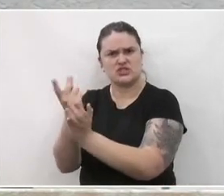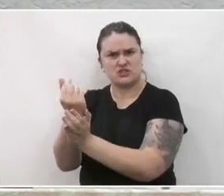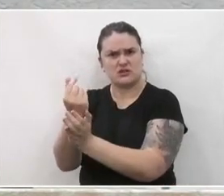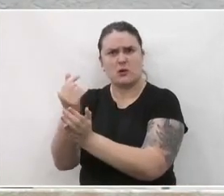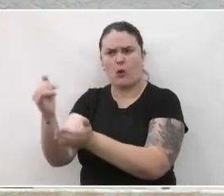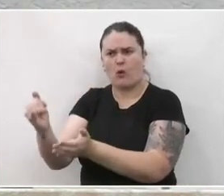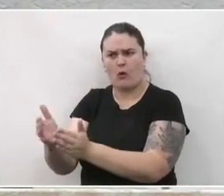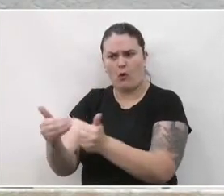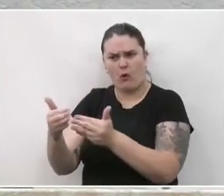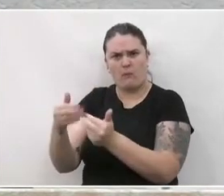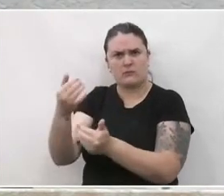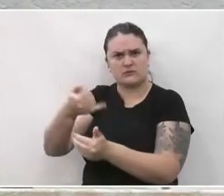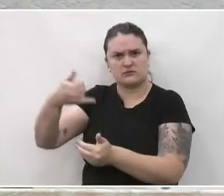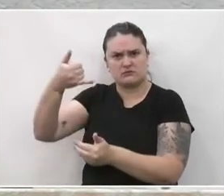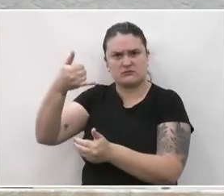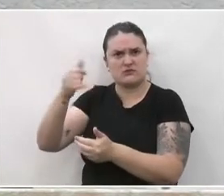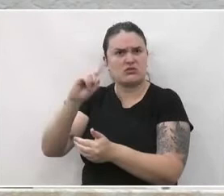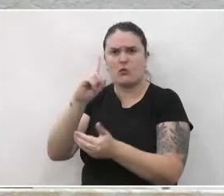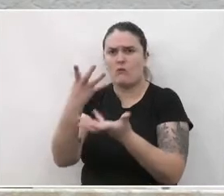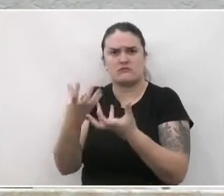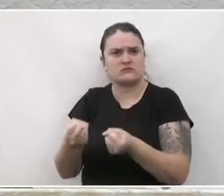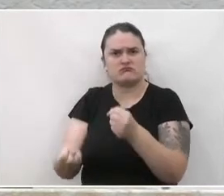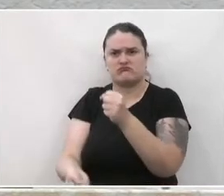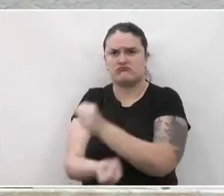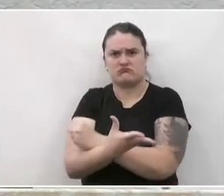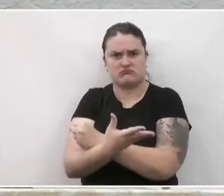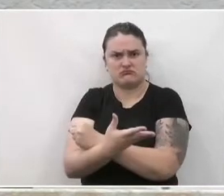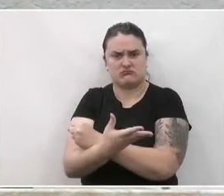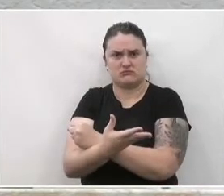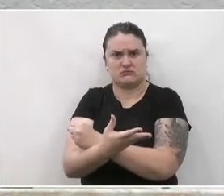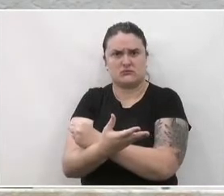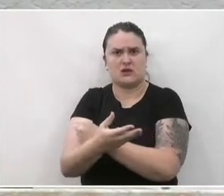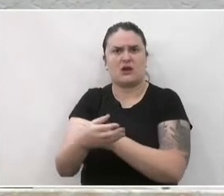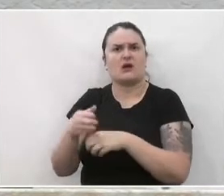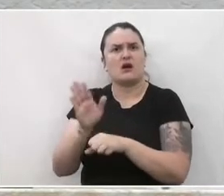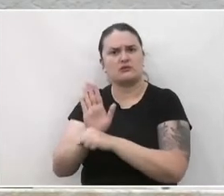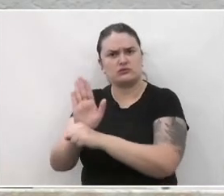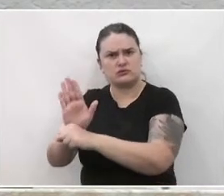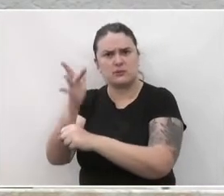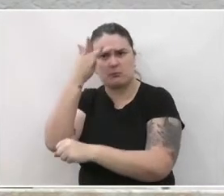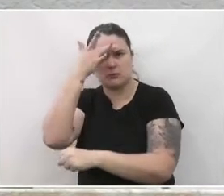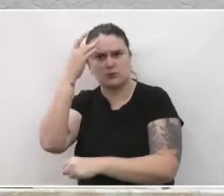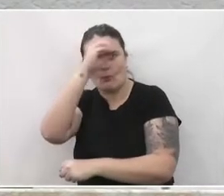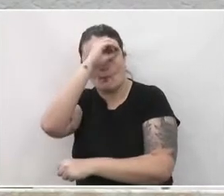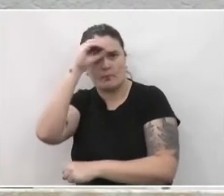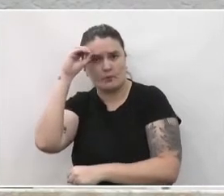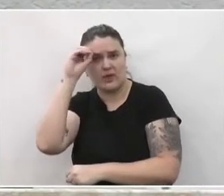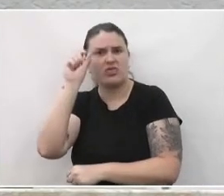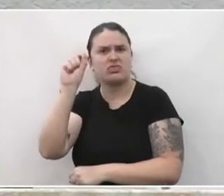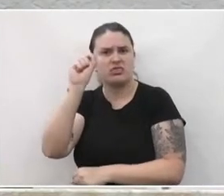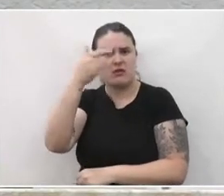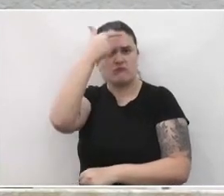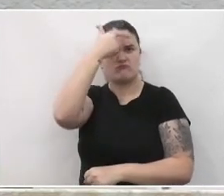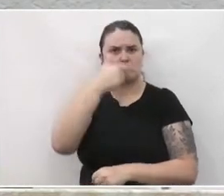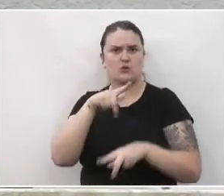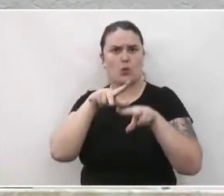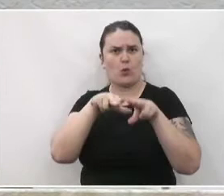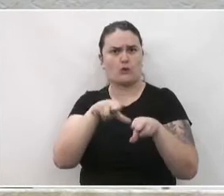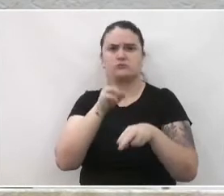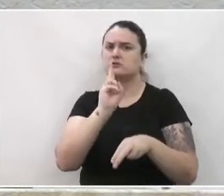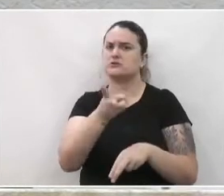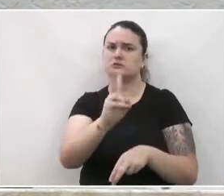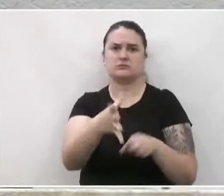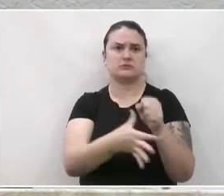não aceita suborno para ser testemunha contra pessoas inocentes. Aquele que age assim estará sempre